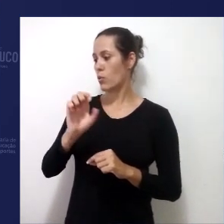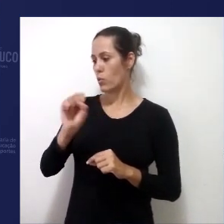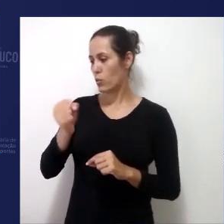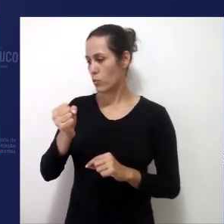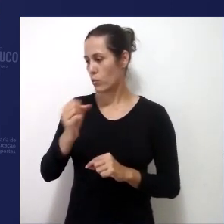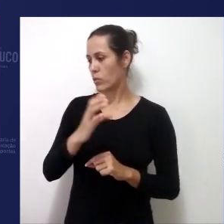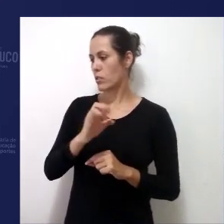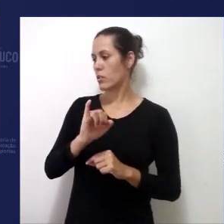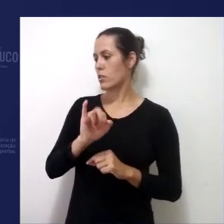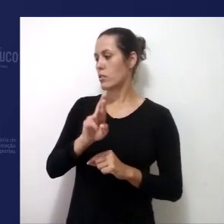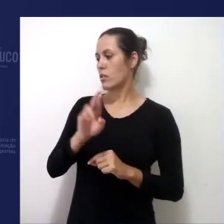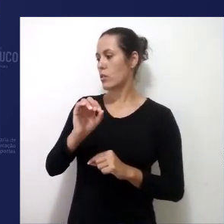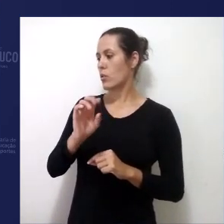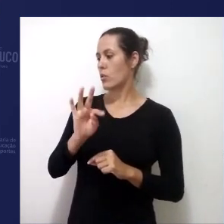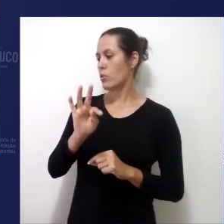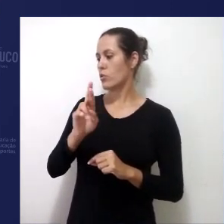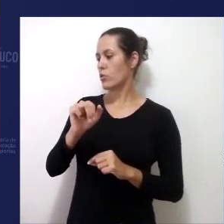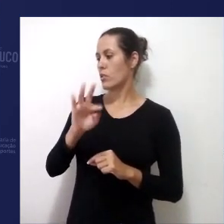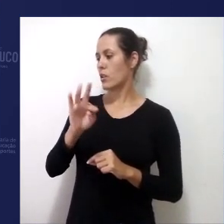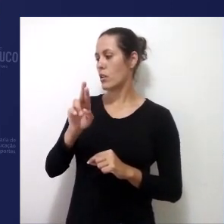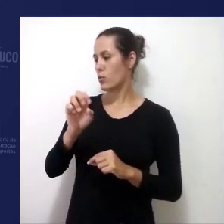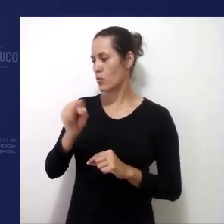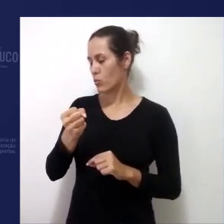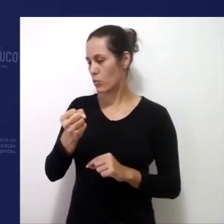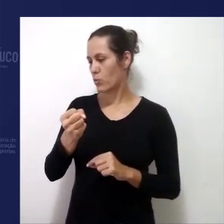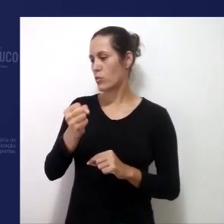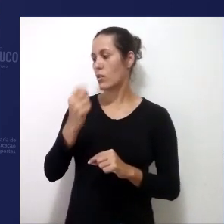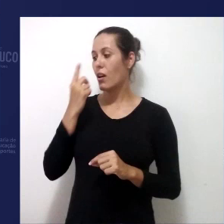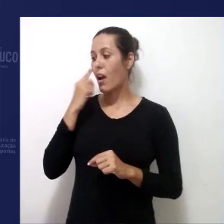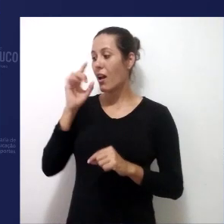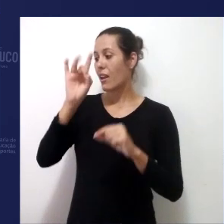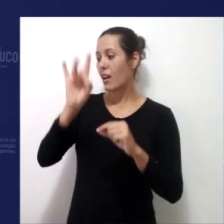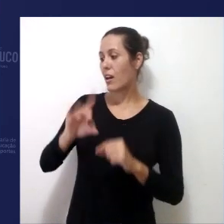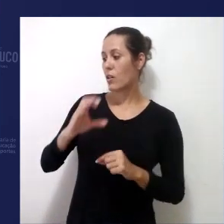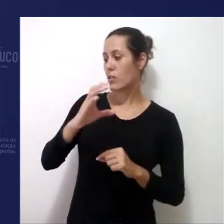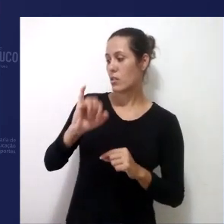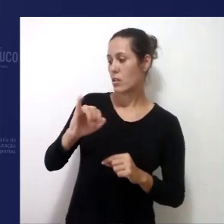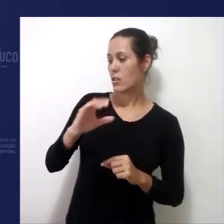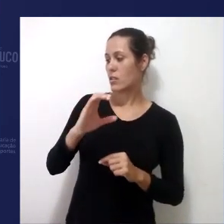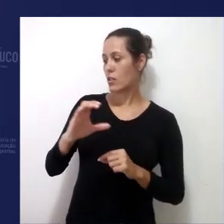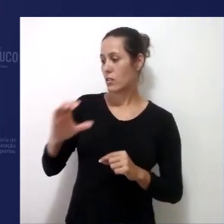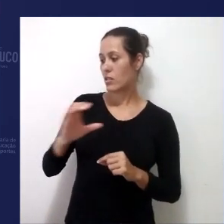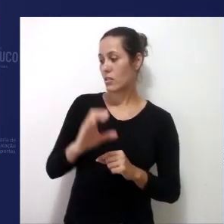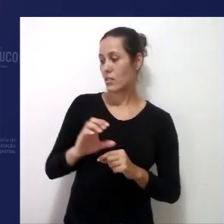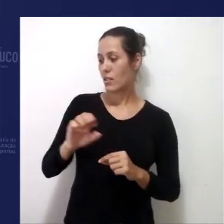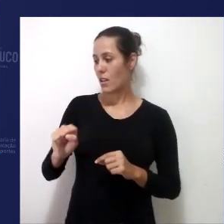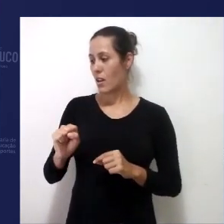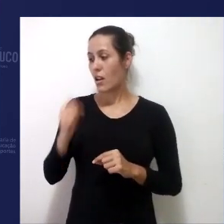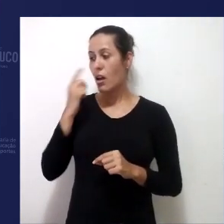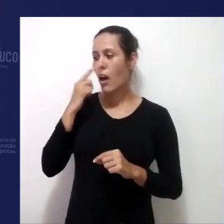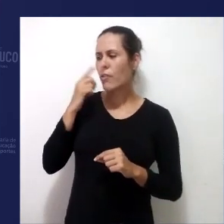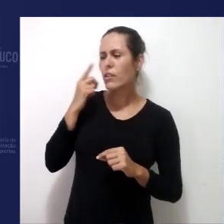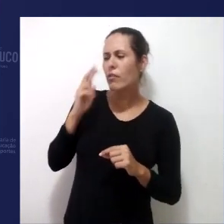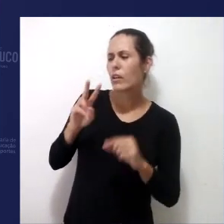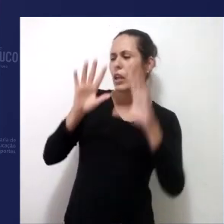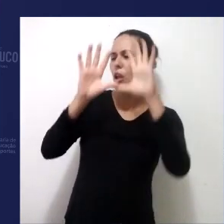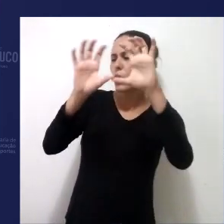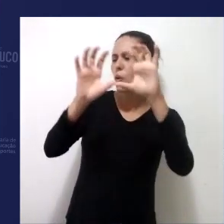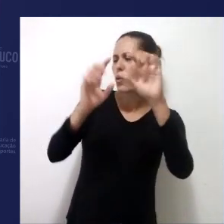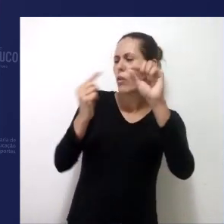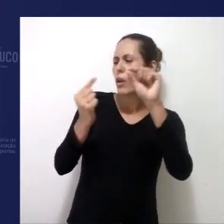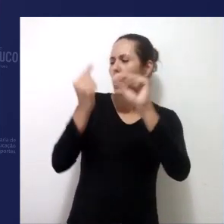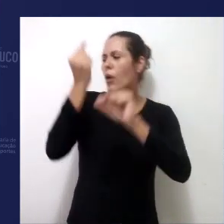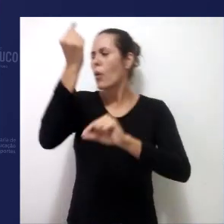Cada uma vai receber aí uma sigla, CI, CC, CS. E observe que em relação à questão de nuvens baixas,